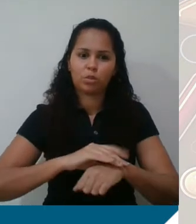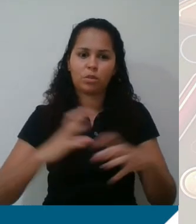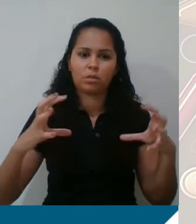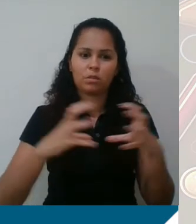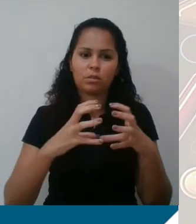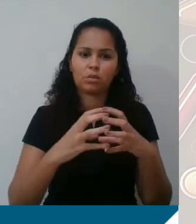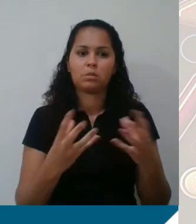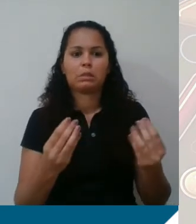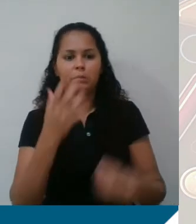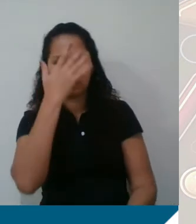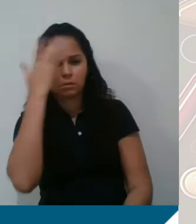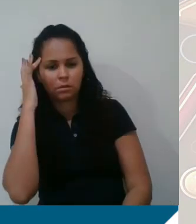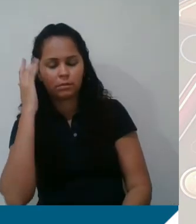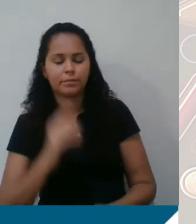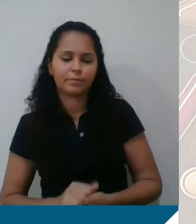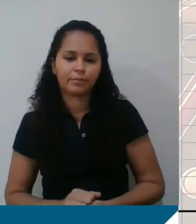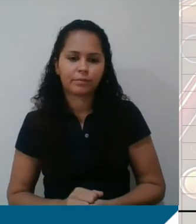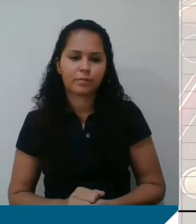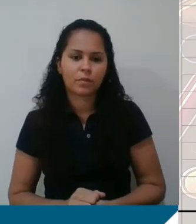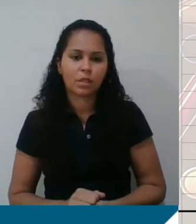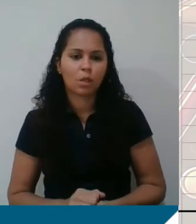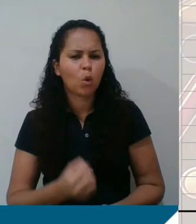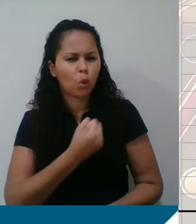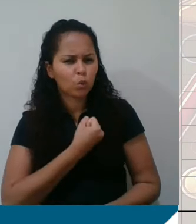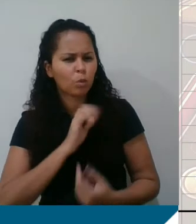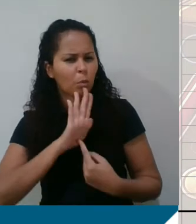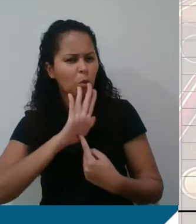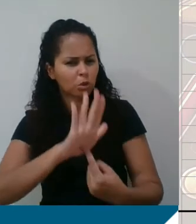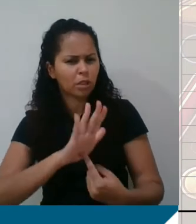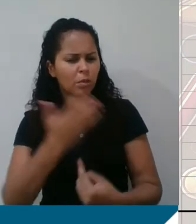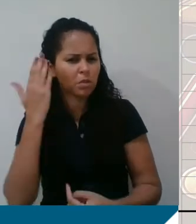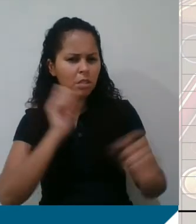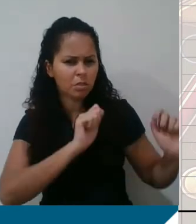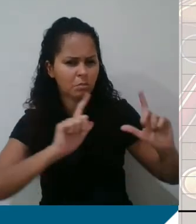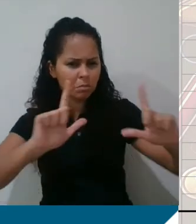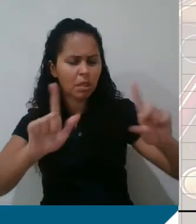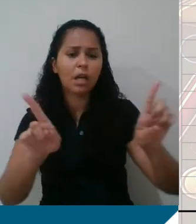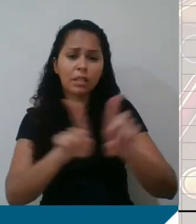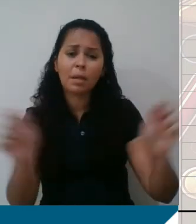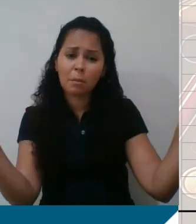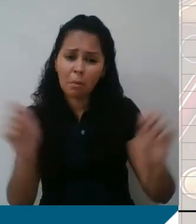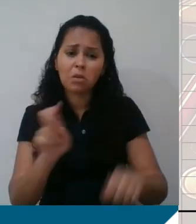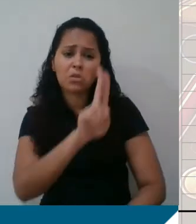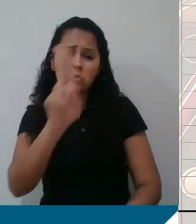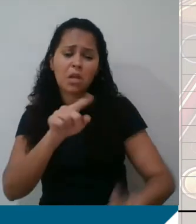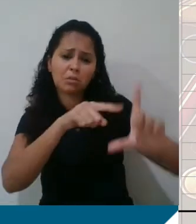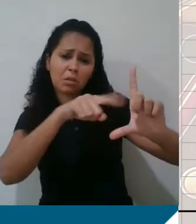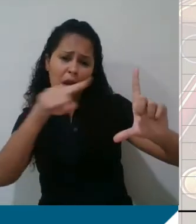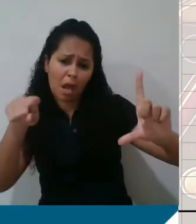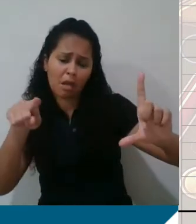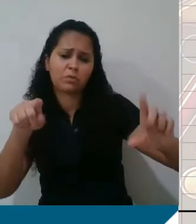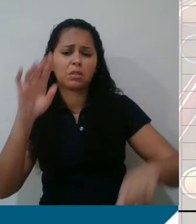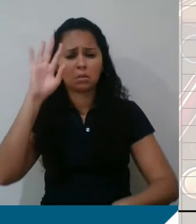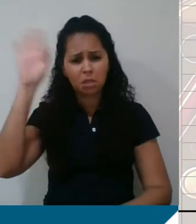um grupo muito grande de pessoas. Os valores que nós apresentamos na tela anterior, eles também podem ser exibidos na